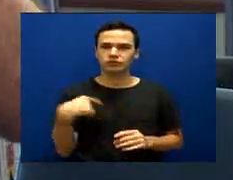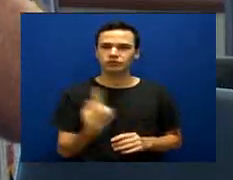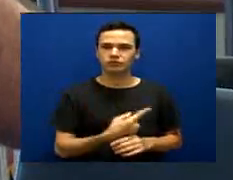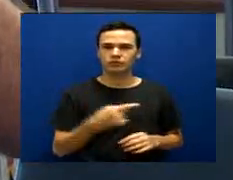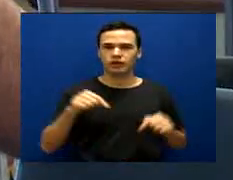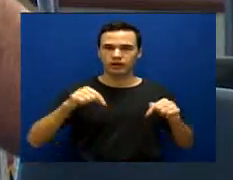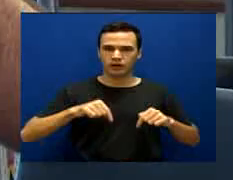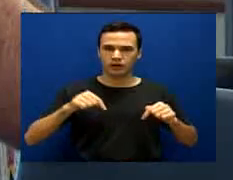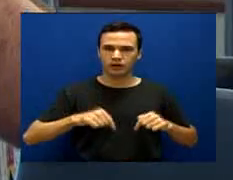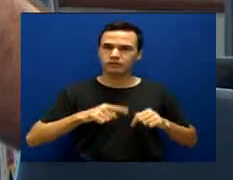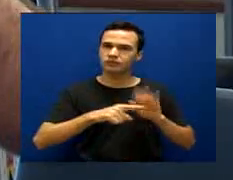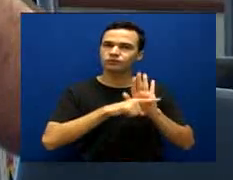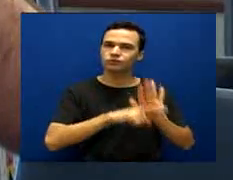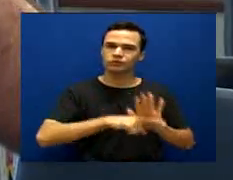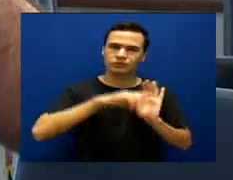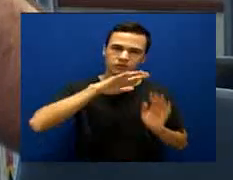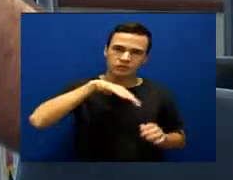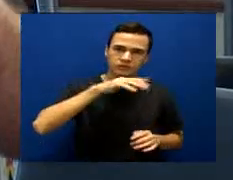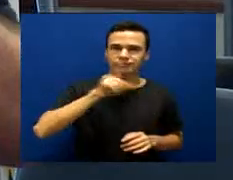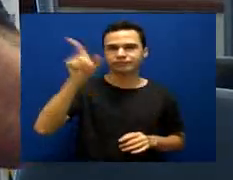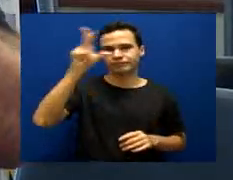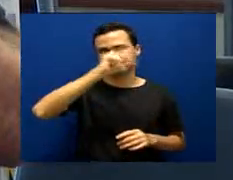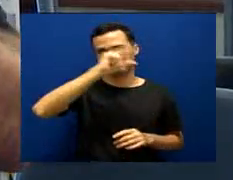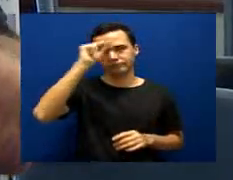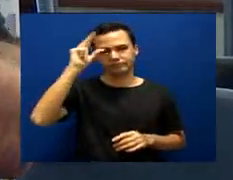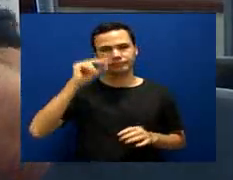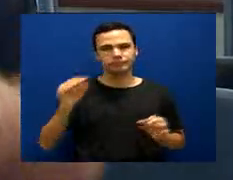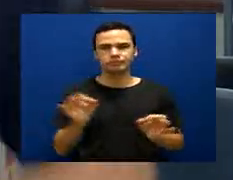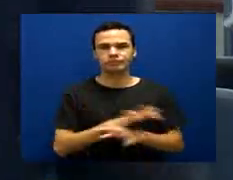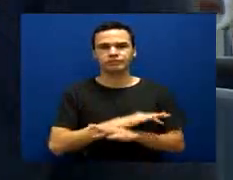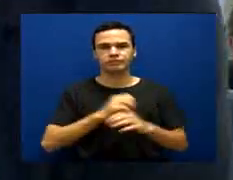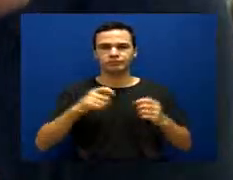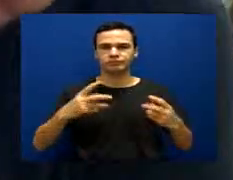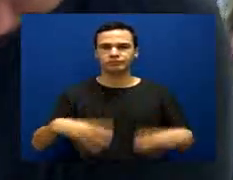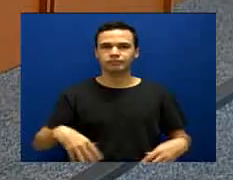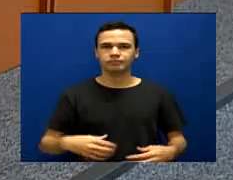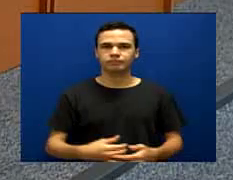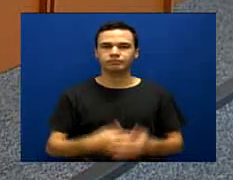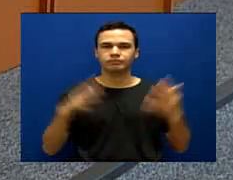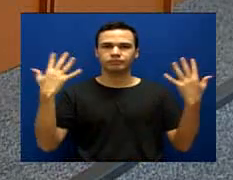aqui em defesa dos animais depende do executivo. Era isso, presidente. Obrigado.